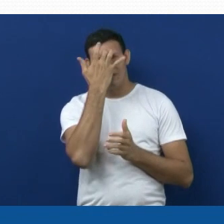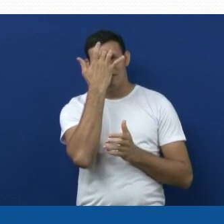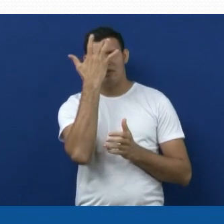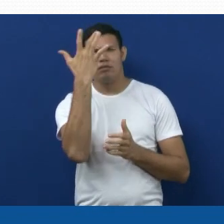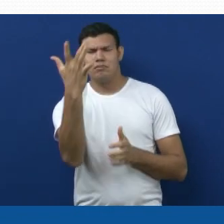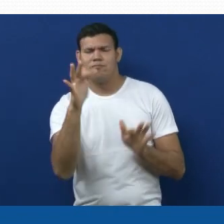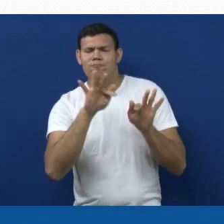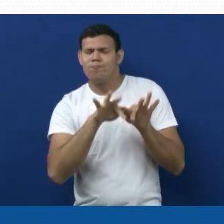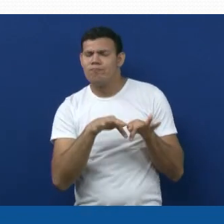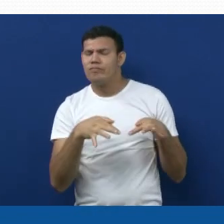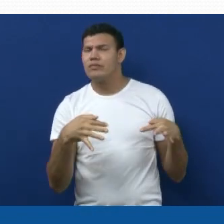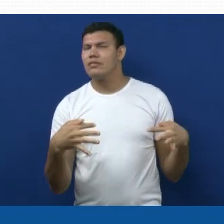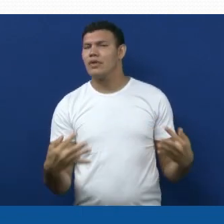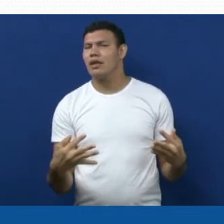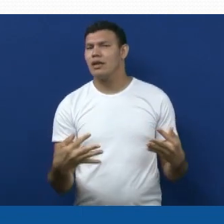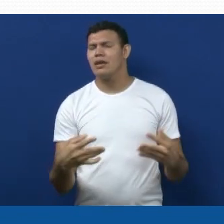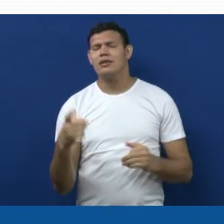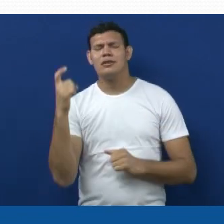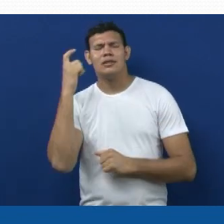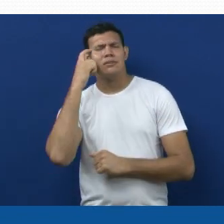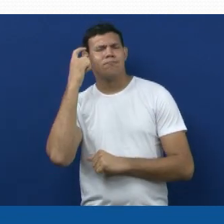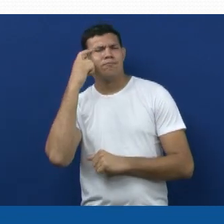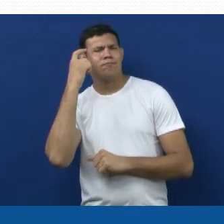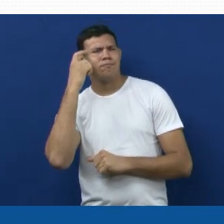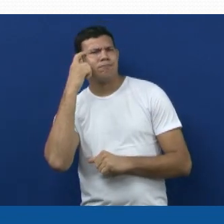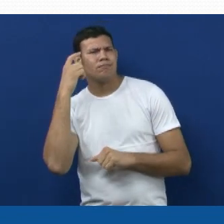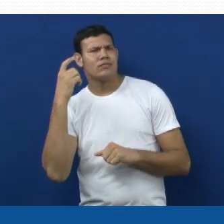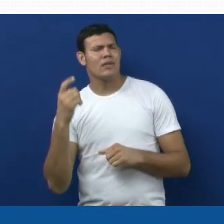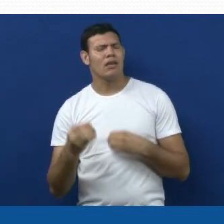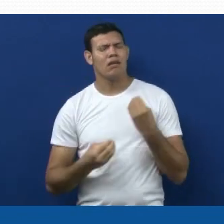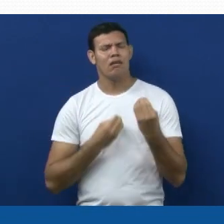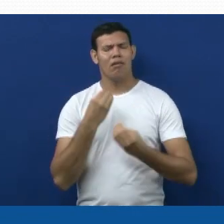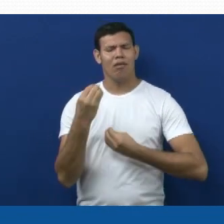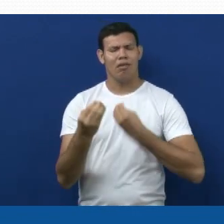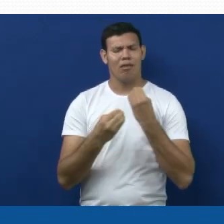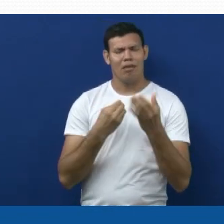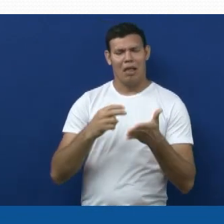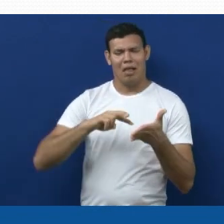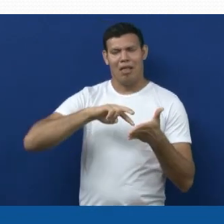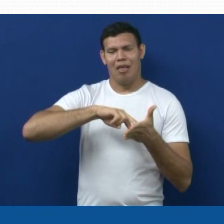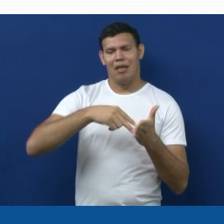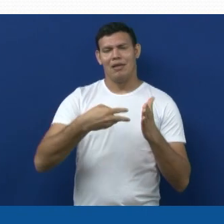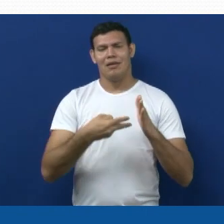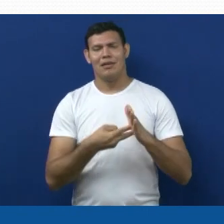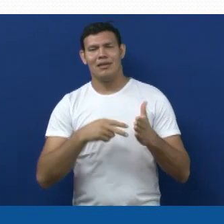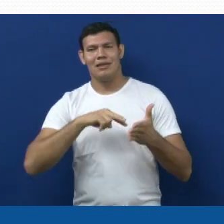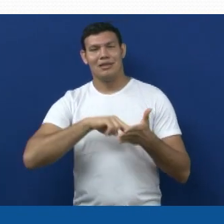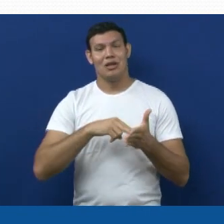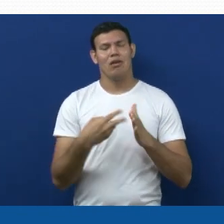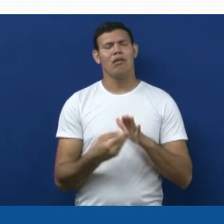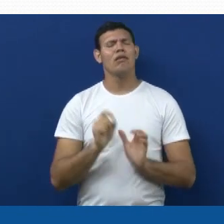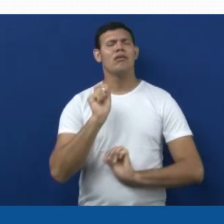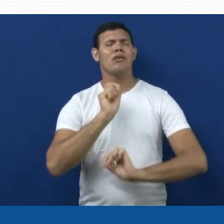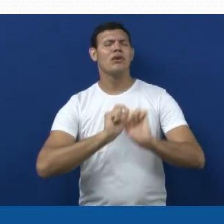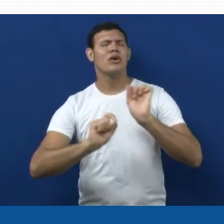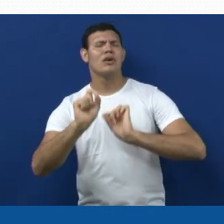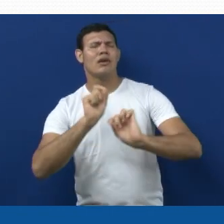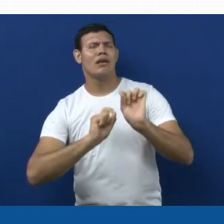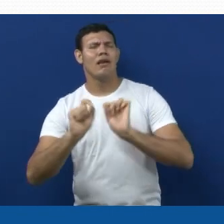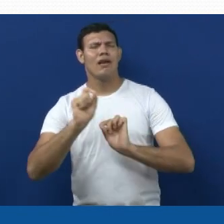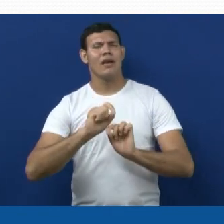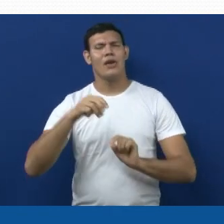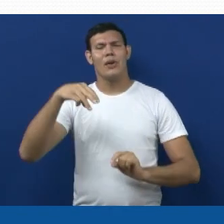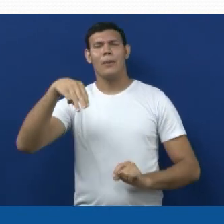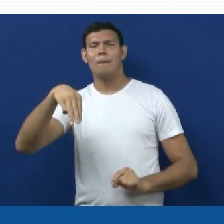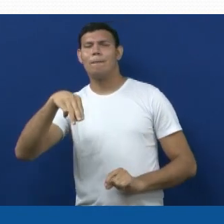simples? Só de pensar em definir, às vezes a gente até se enrola um pouco. Mas o que é matéria? É simples. Então, de